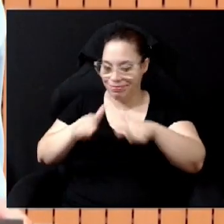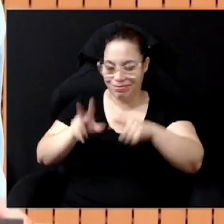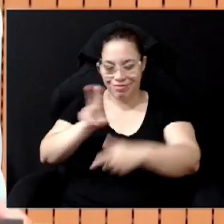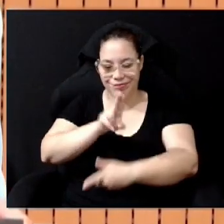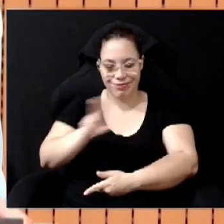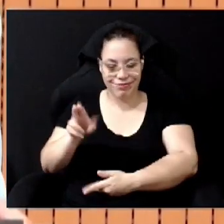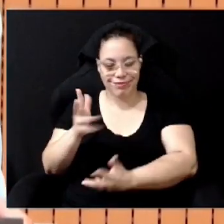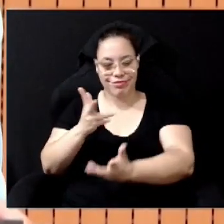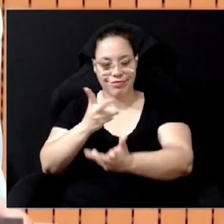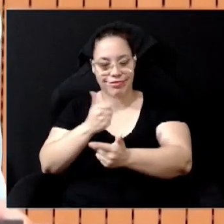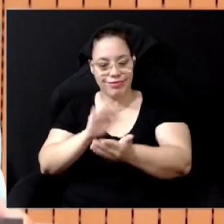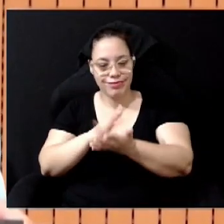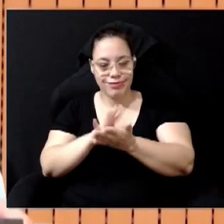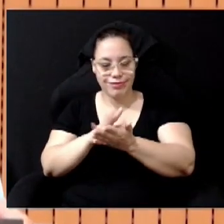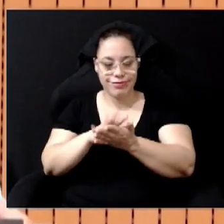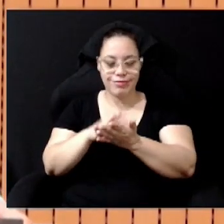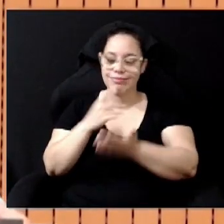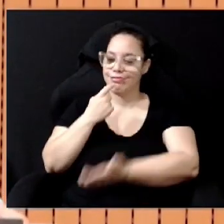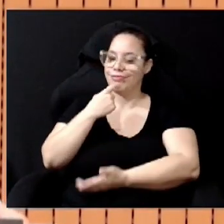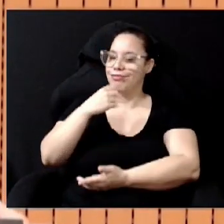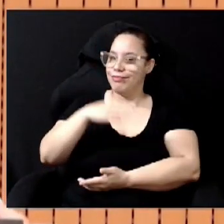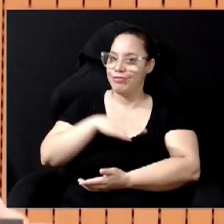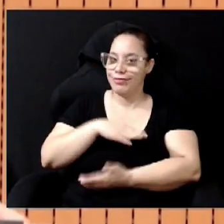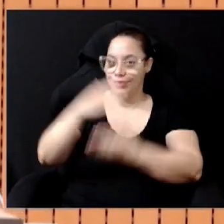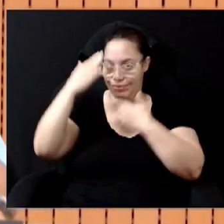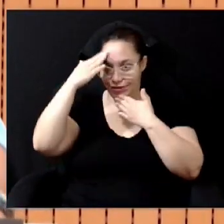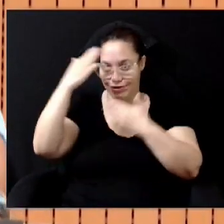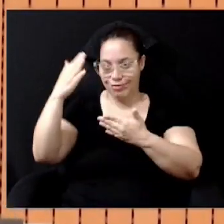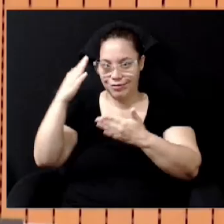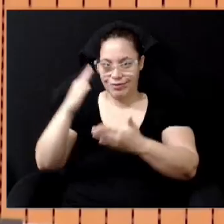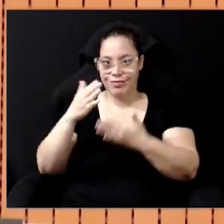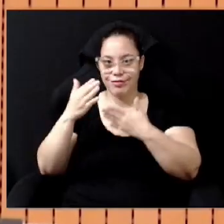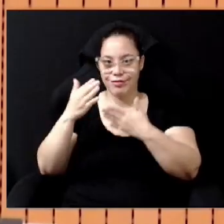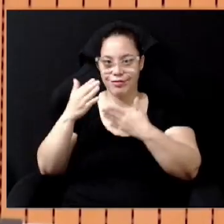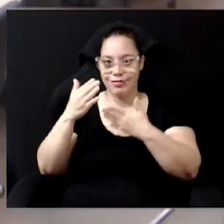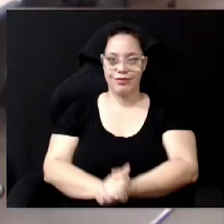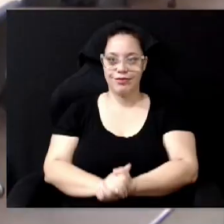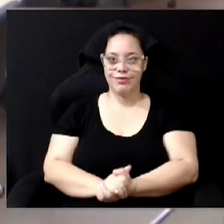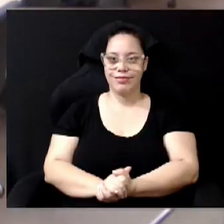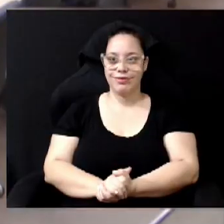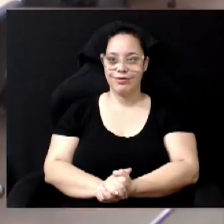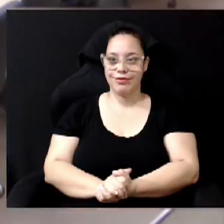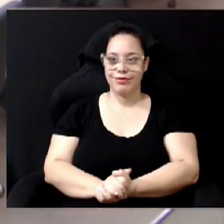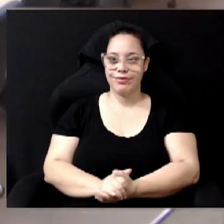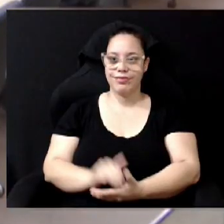samba campineiro. Muito obrigado, gente. Agradecido demais.